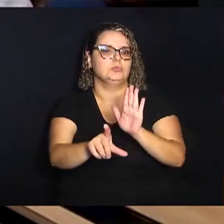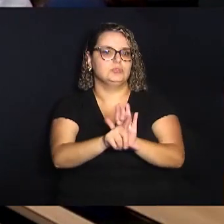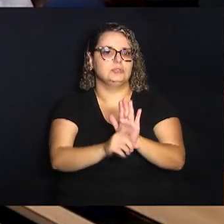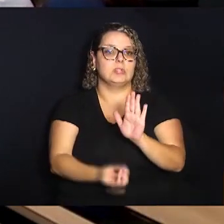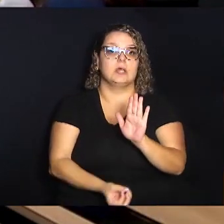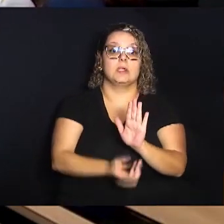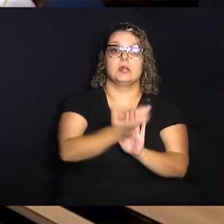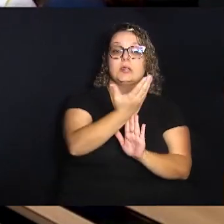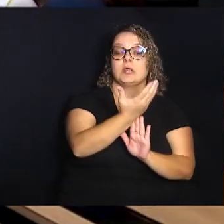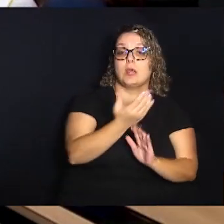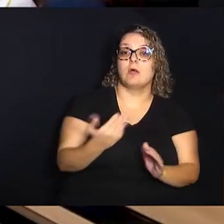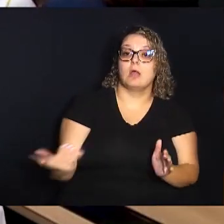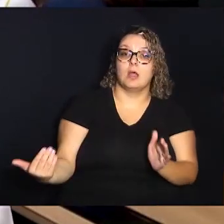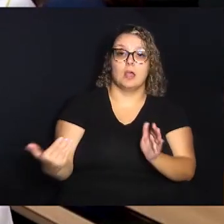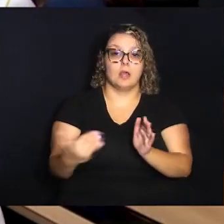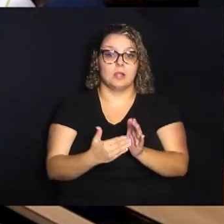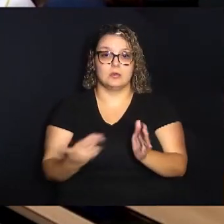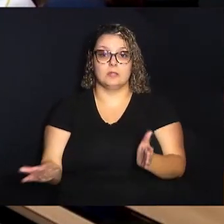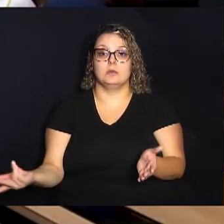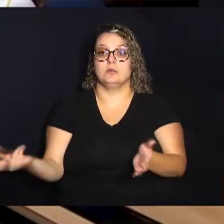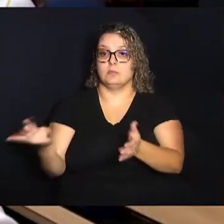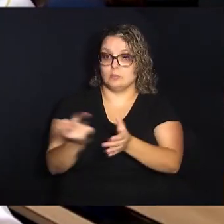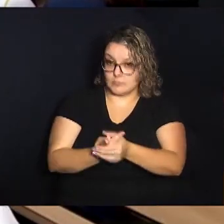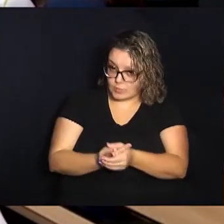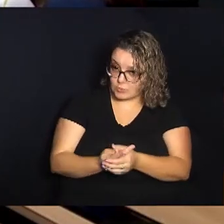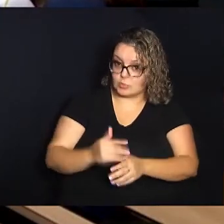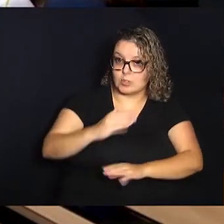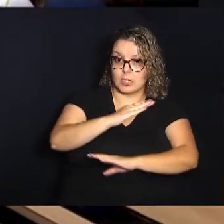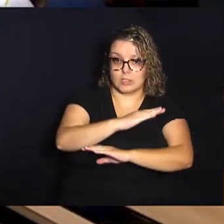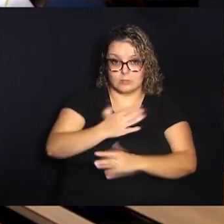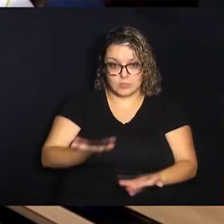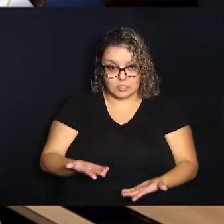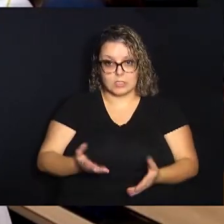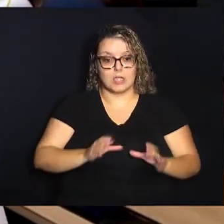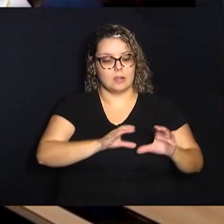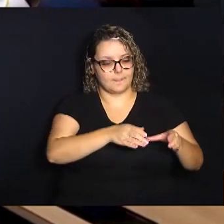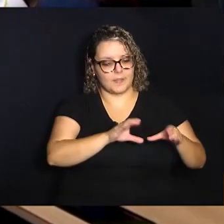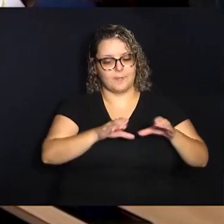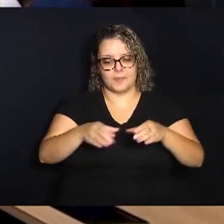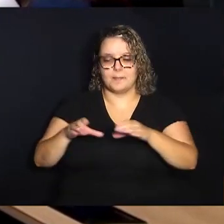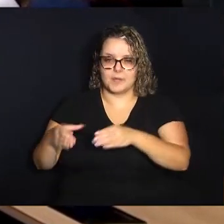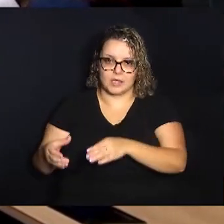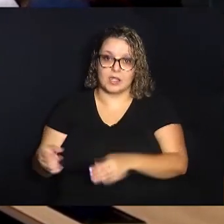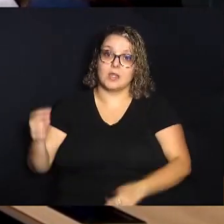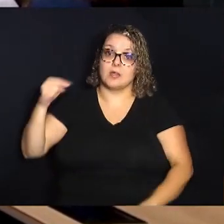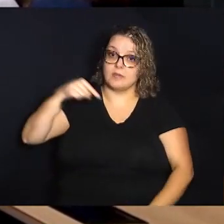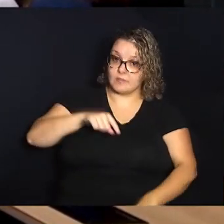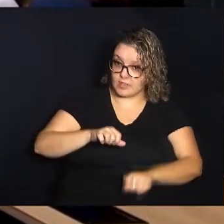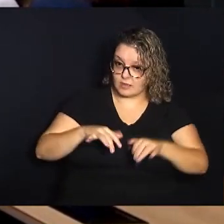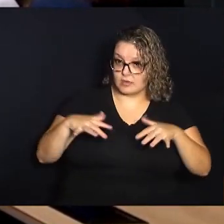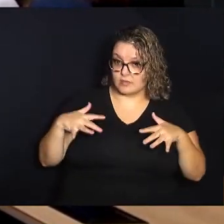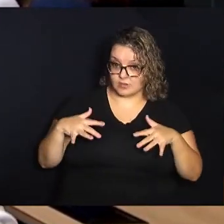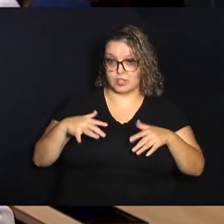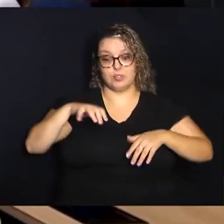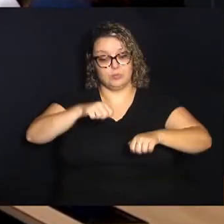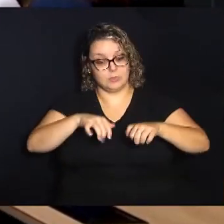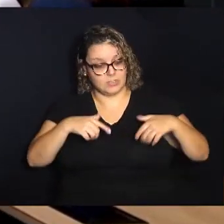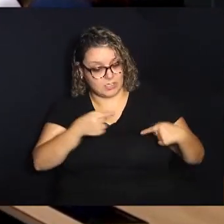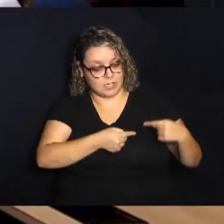até a protocolizar esse projeto, passar pelas comissões, vir para o plenário